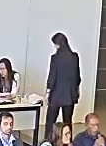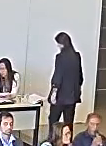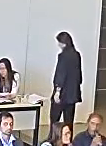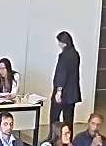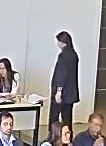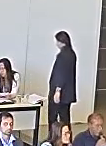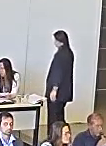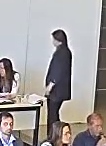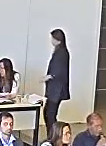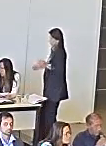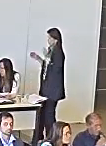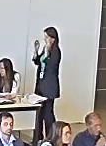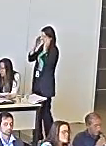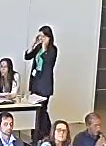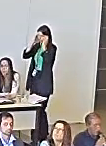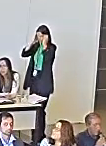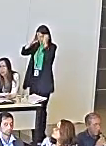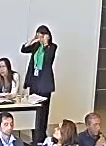algumas